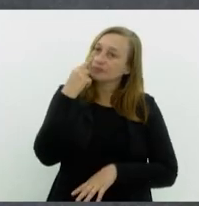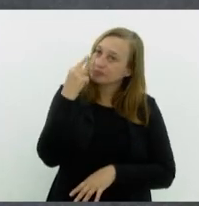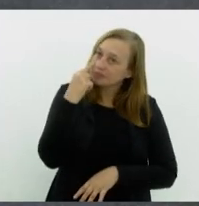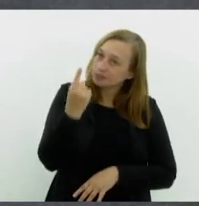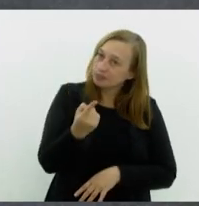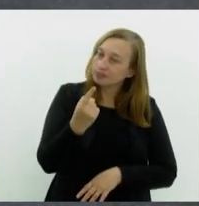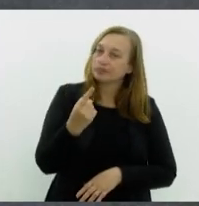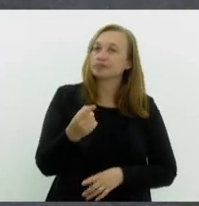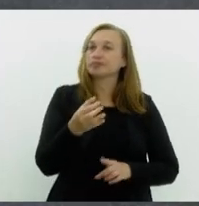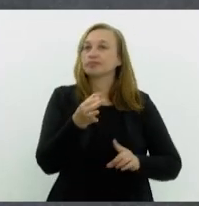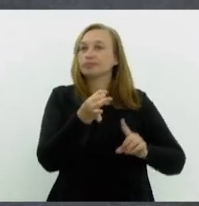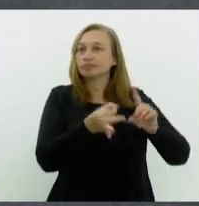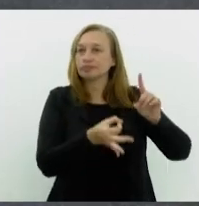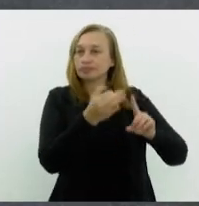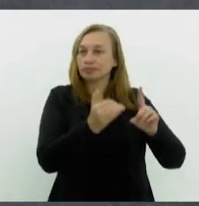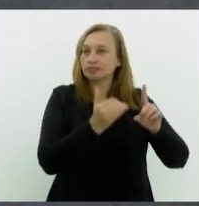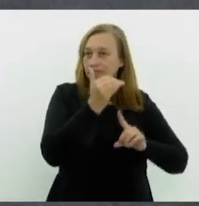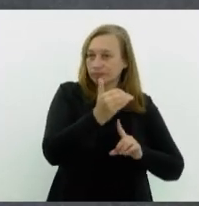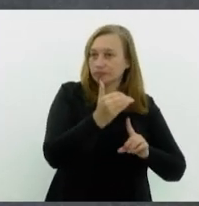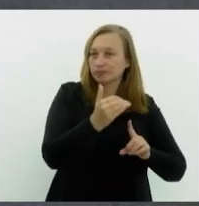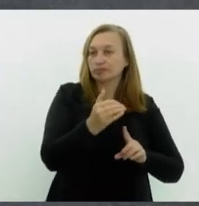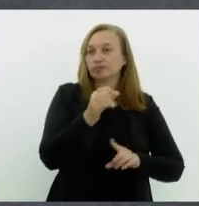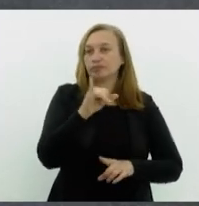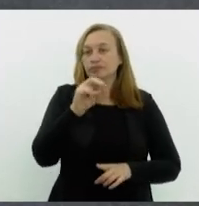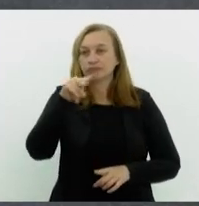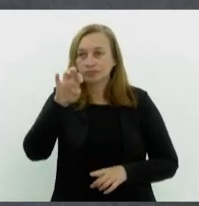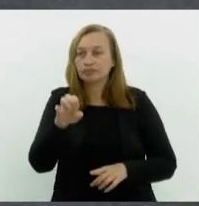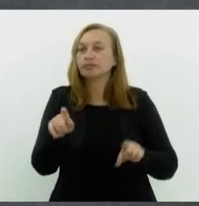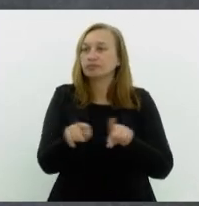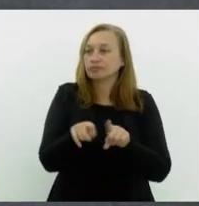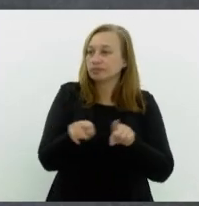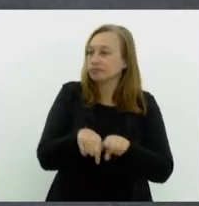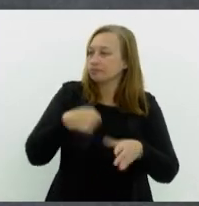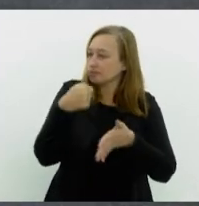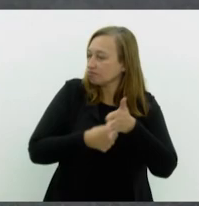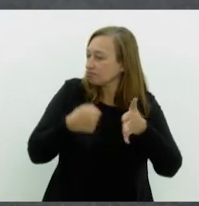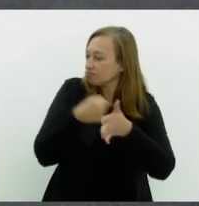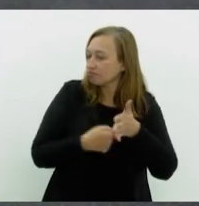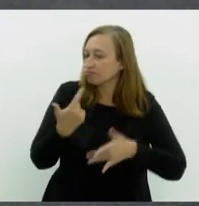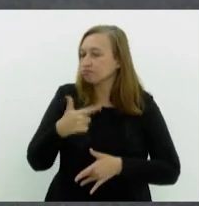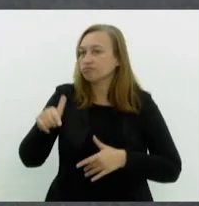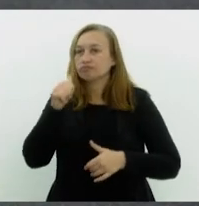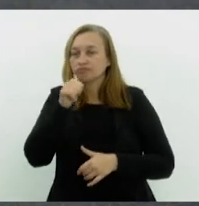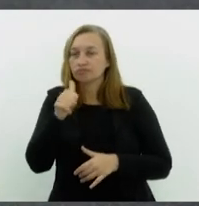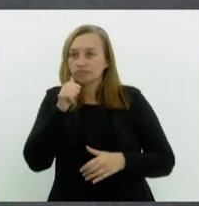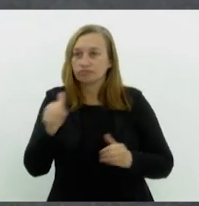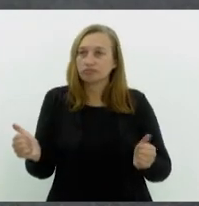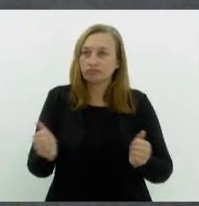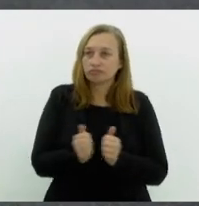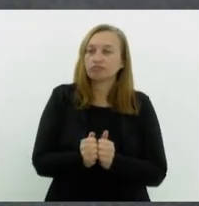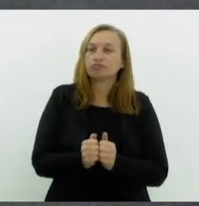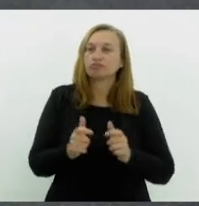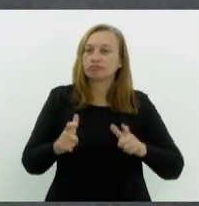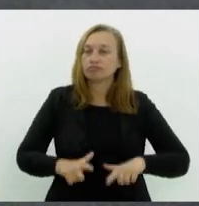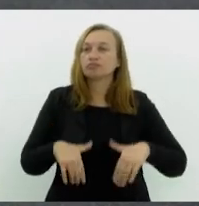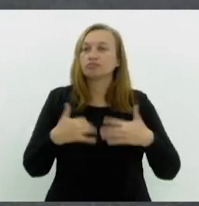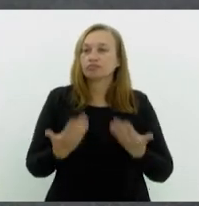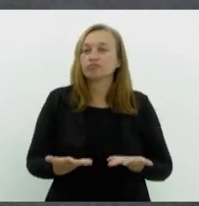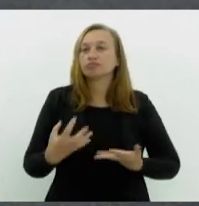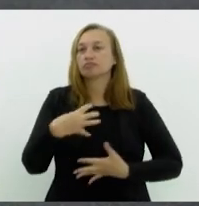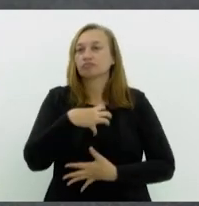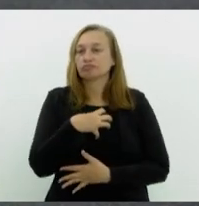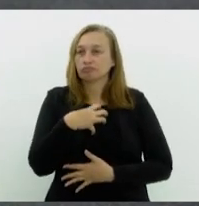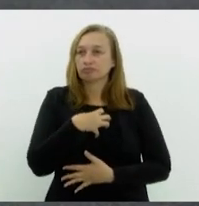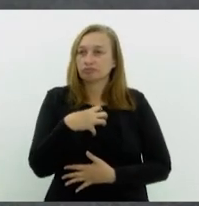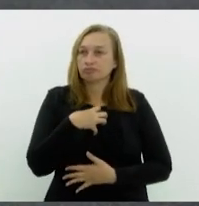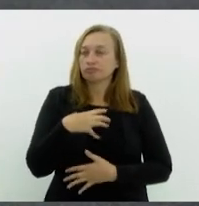na desembargadora Ivone também um ímpeto de luta para que outras mulheres ocupem esses espaços. Então, nesse sentido,